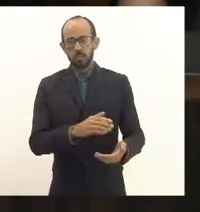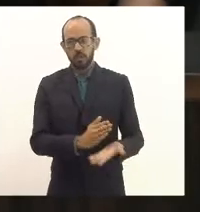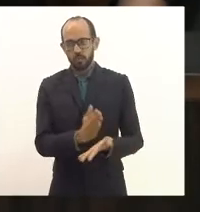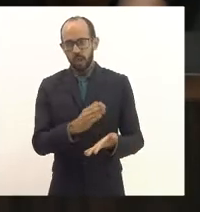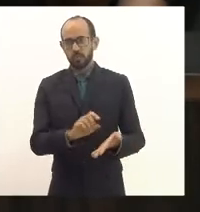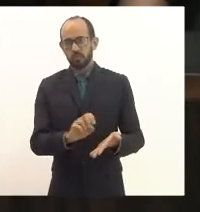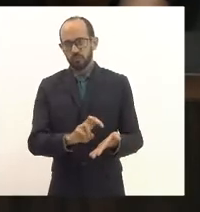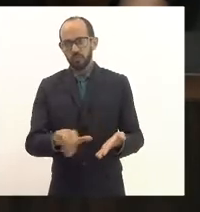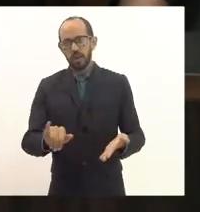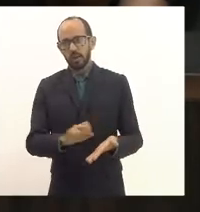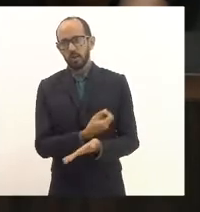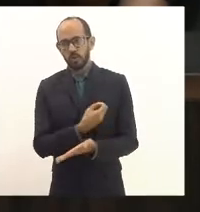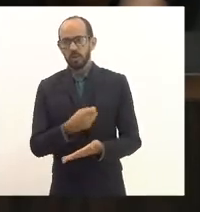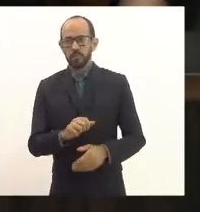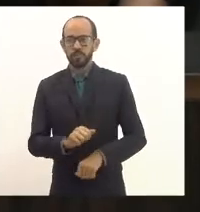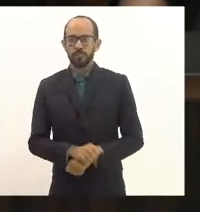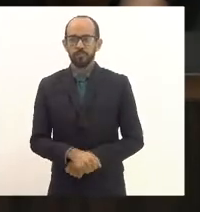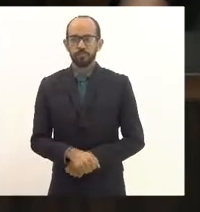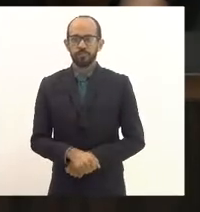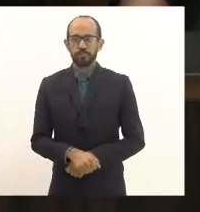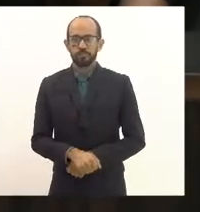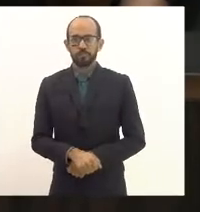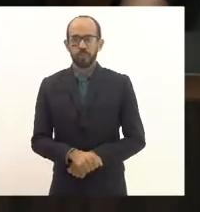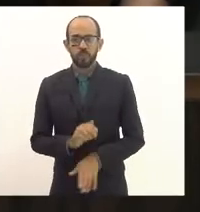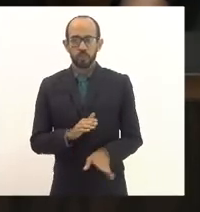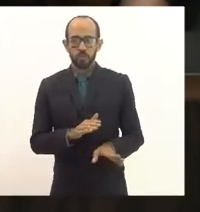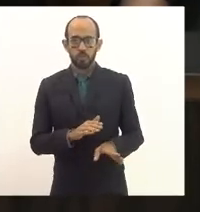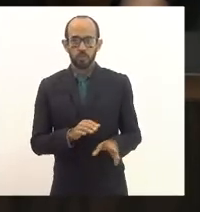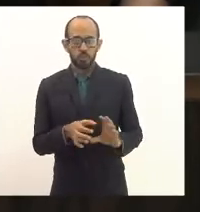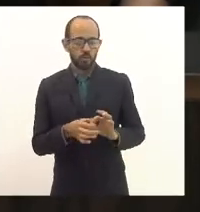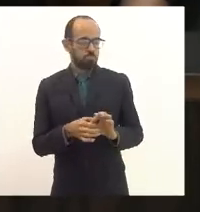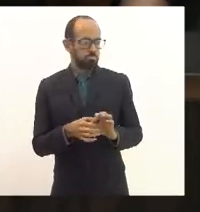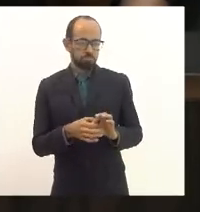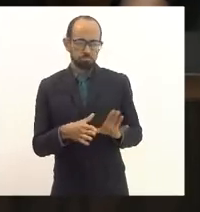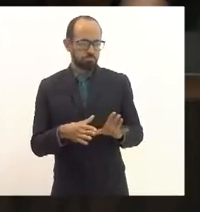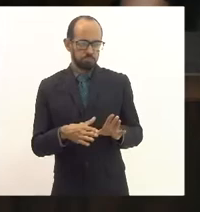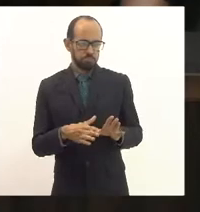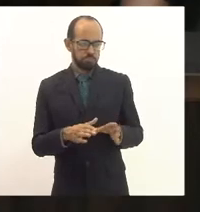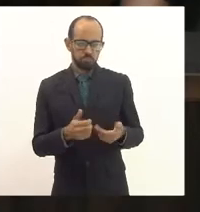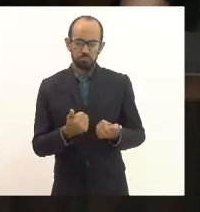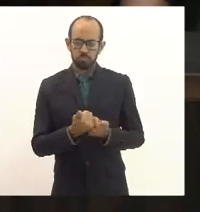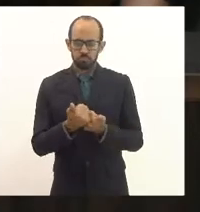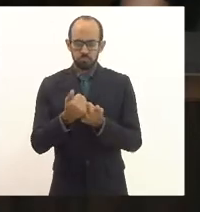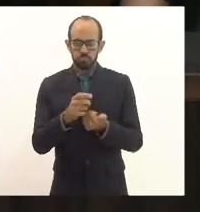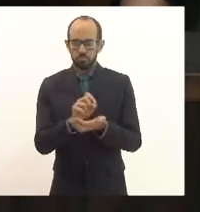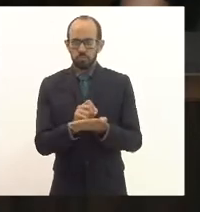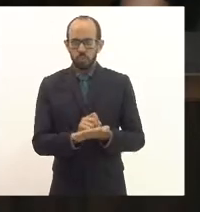vai autógrafo. Estou concedendo coautoria. O projeto é belíssimo, o projeto